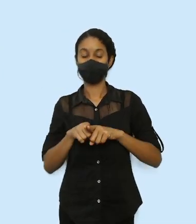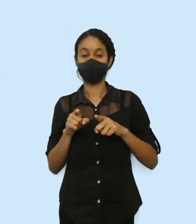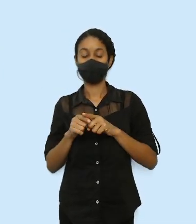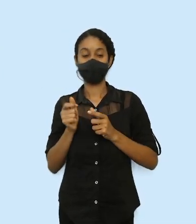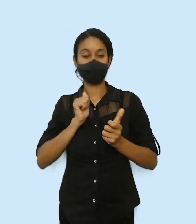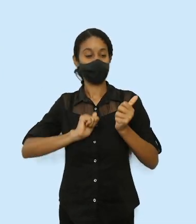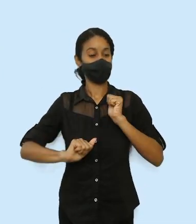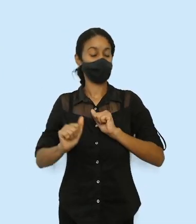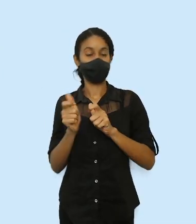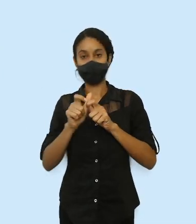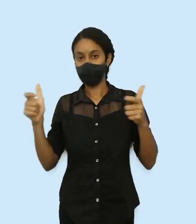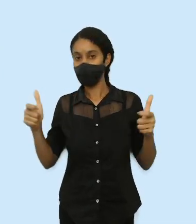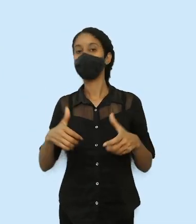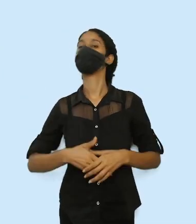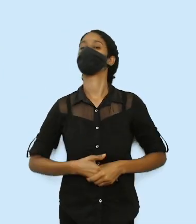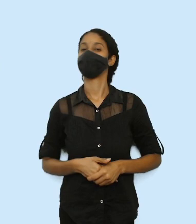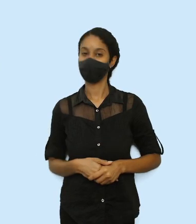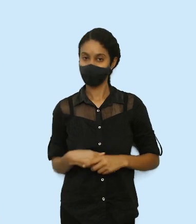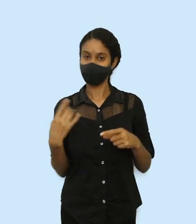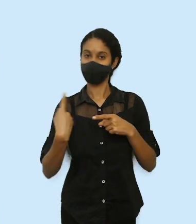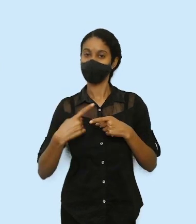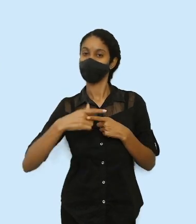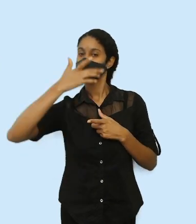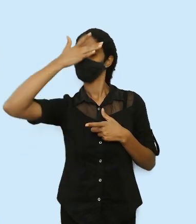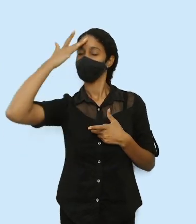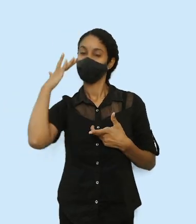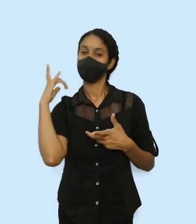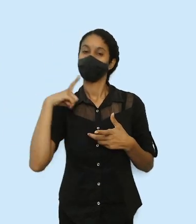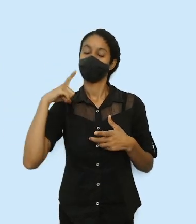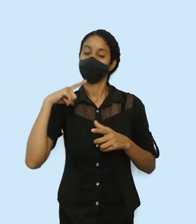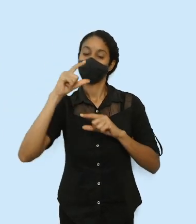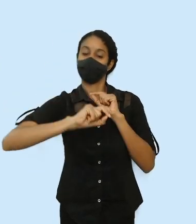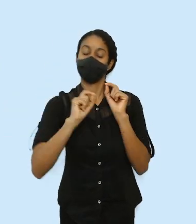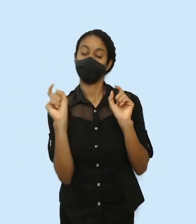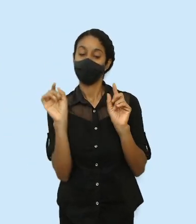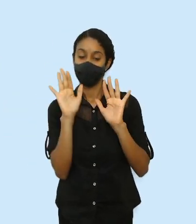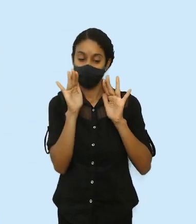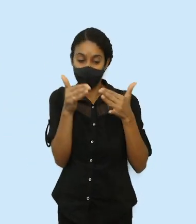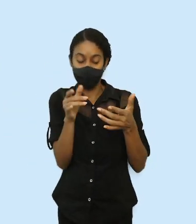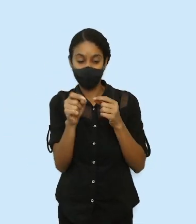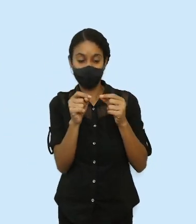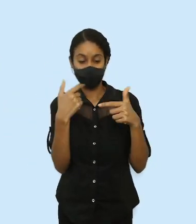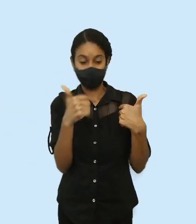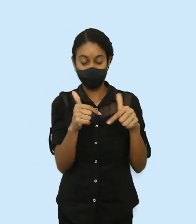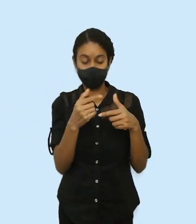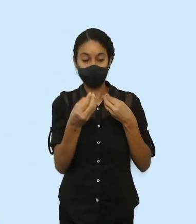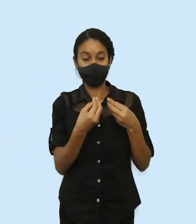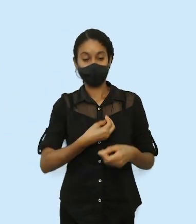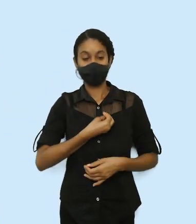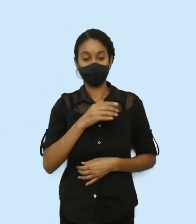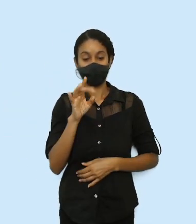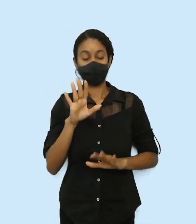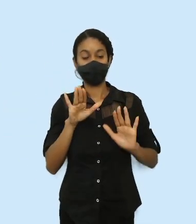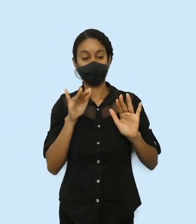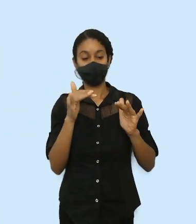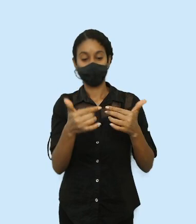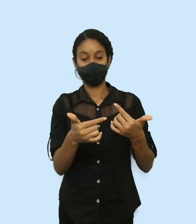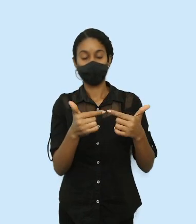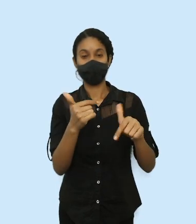de ansiedade gigantesco, porque as pessoas têm se voltado cada vez mais para o trabalho como se a vida fosse somente isso,